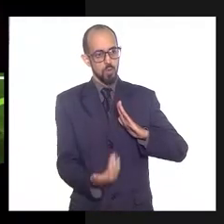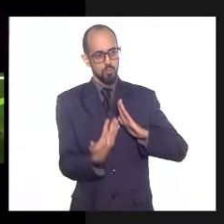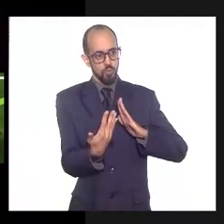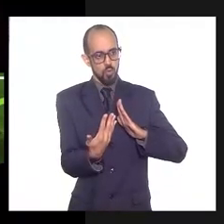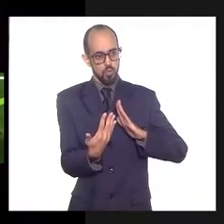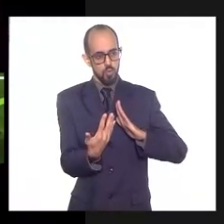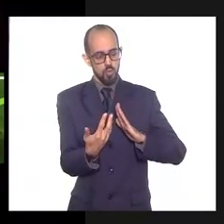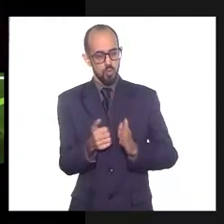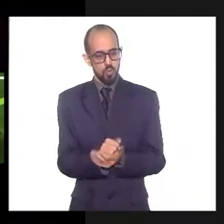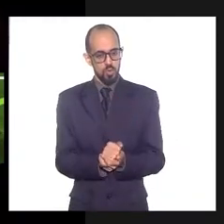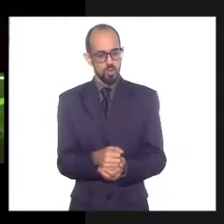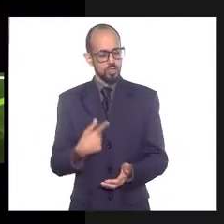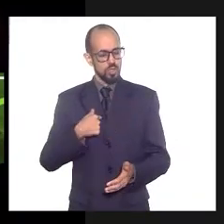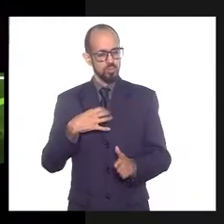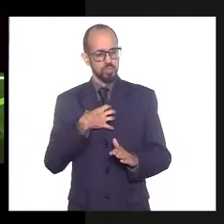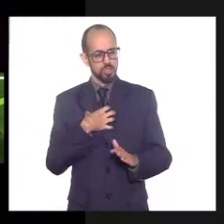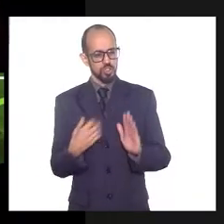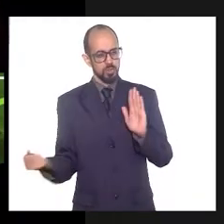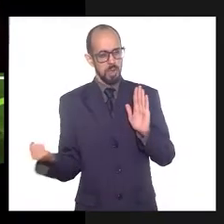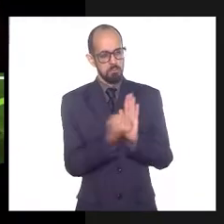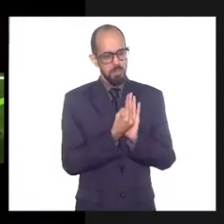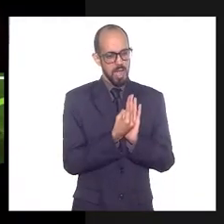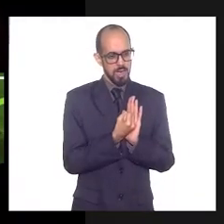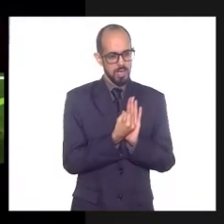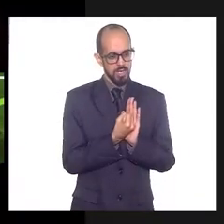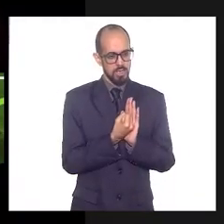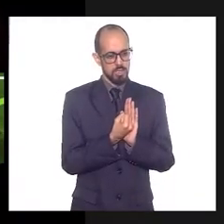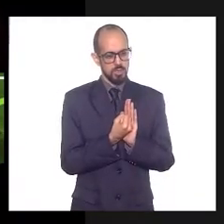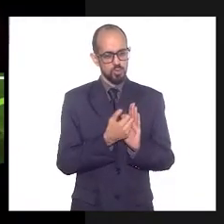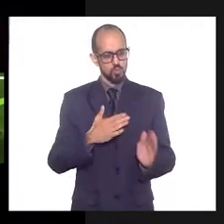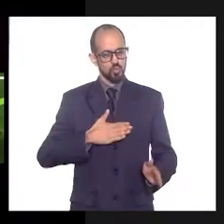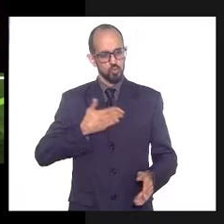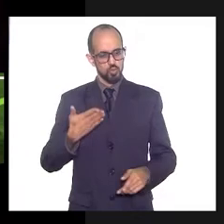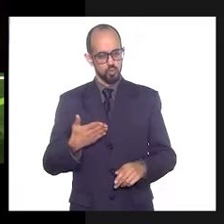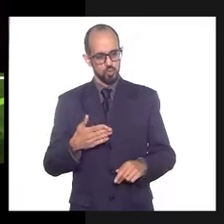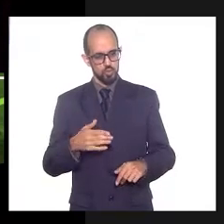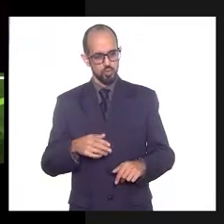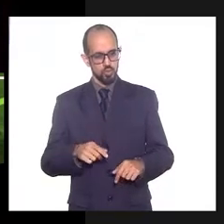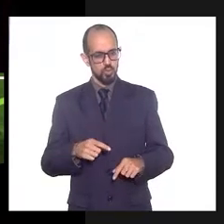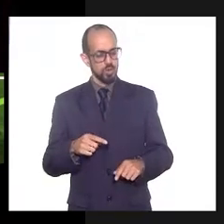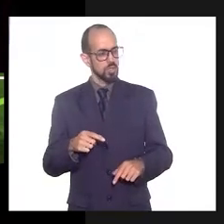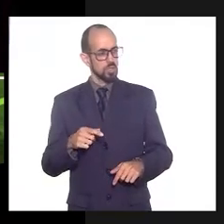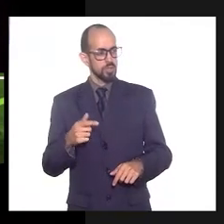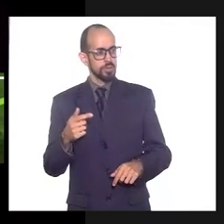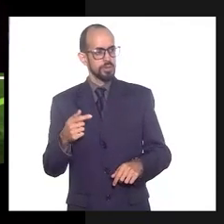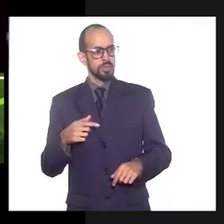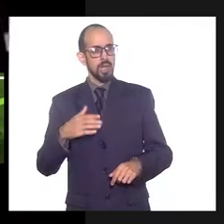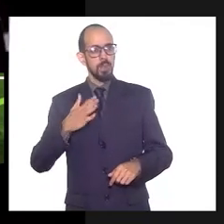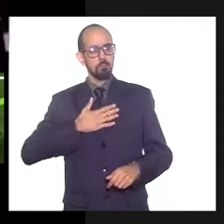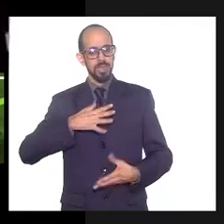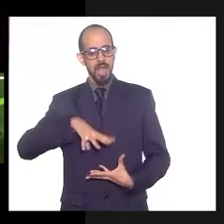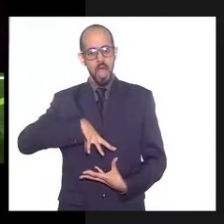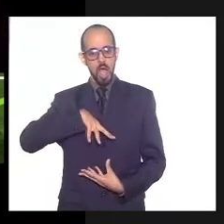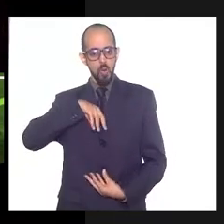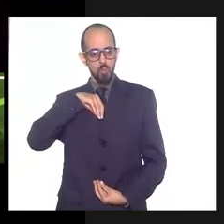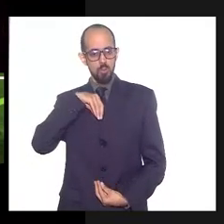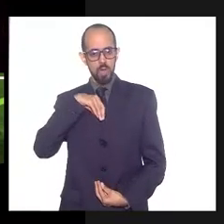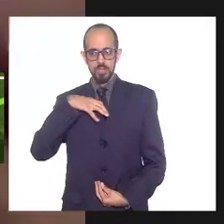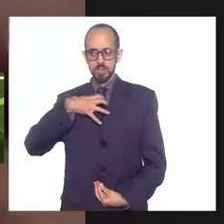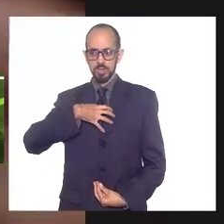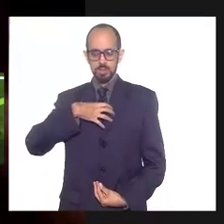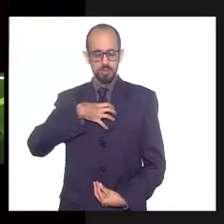o e aquilo me marcou ele chocou como um carimbo na minha alma